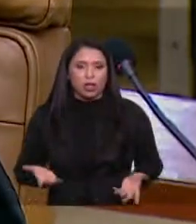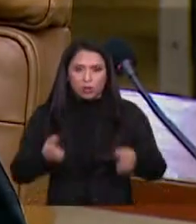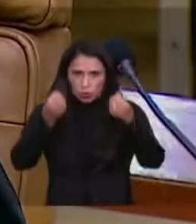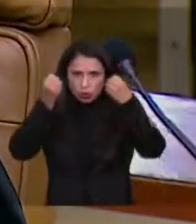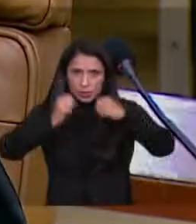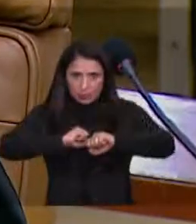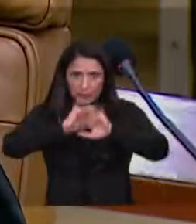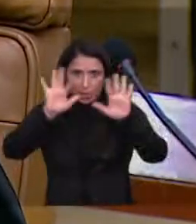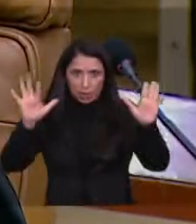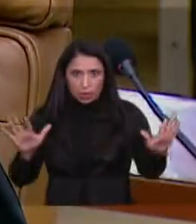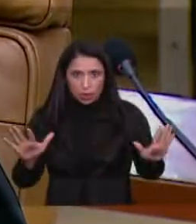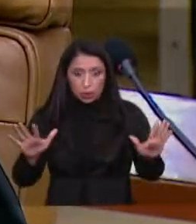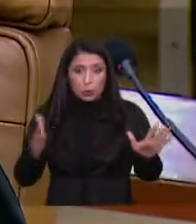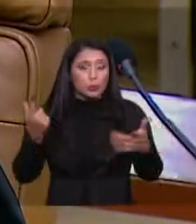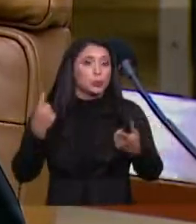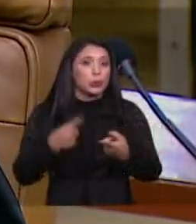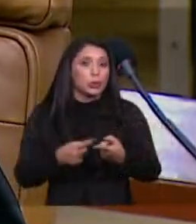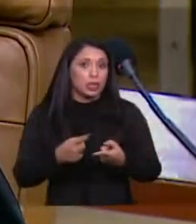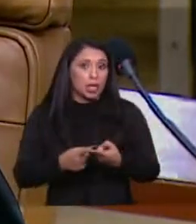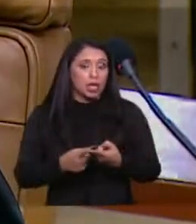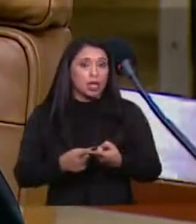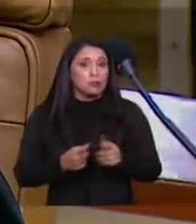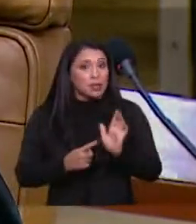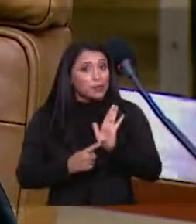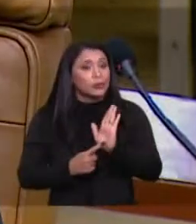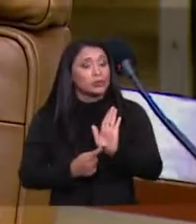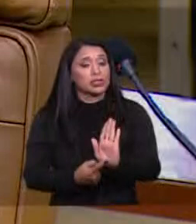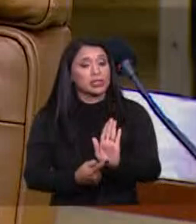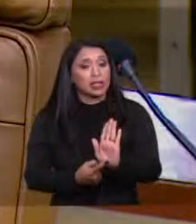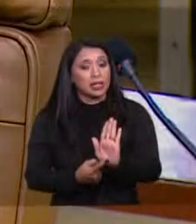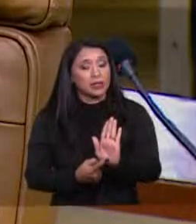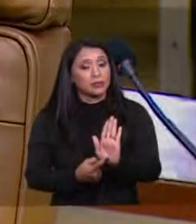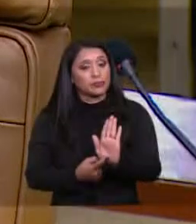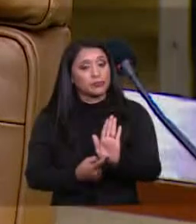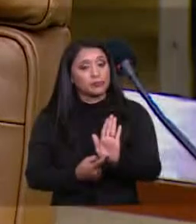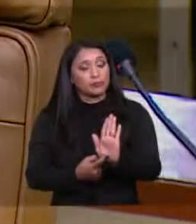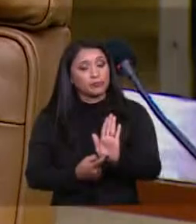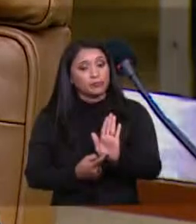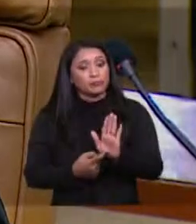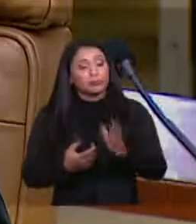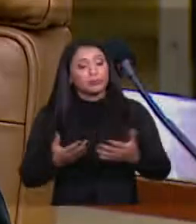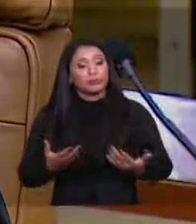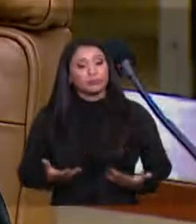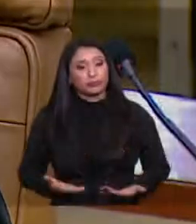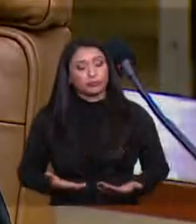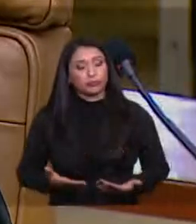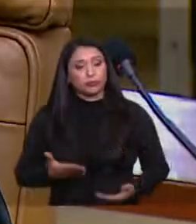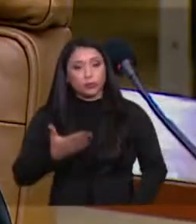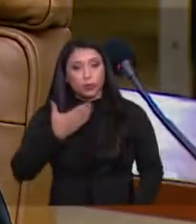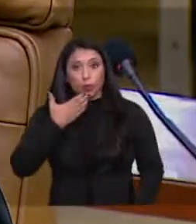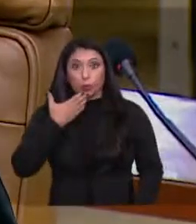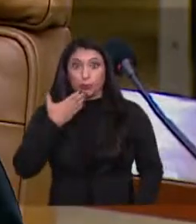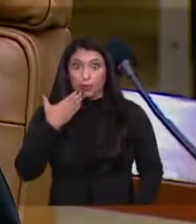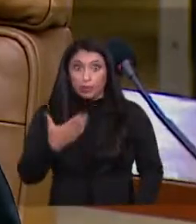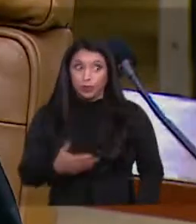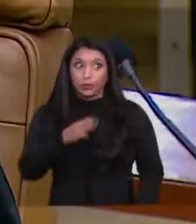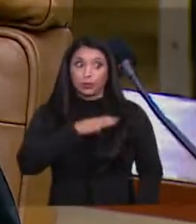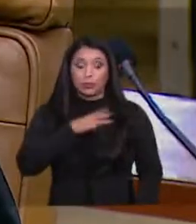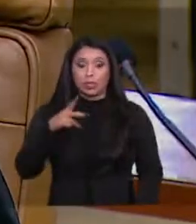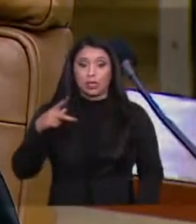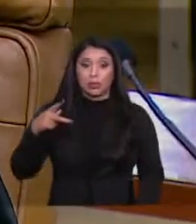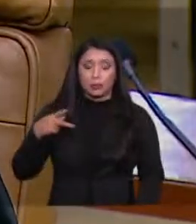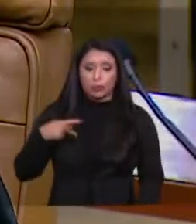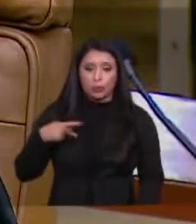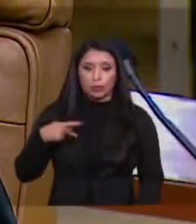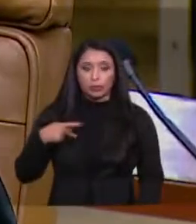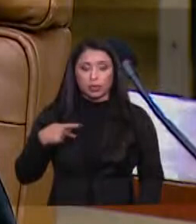elucidando isso para evidenciar aonde foi o pedido do ministerial e até